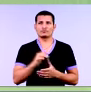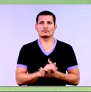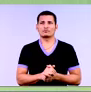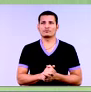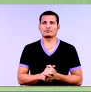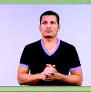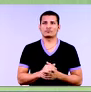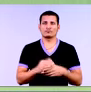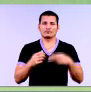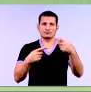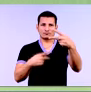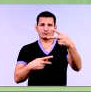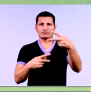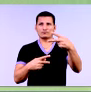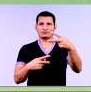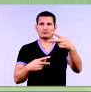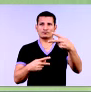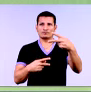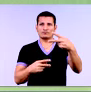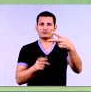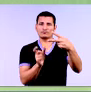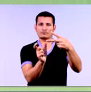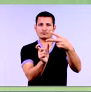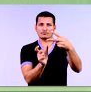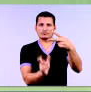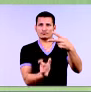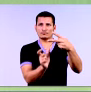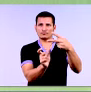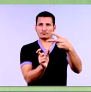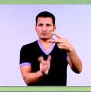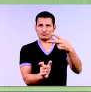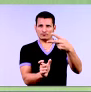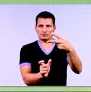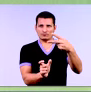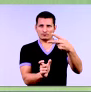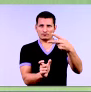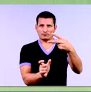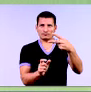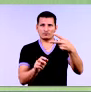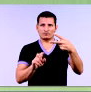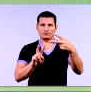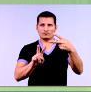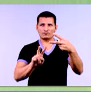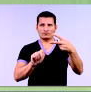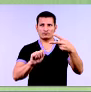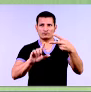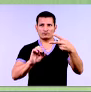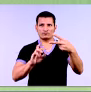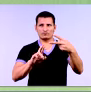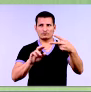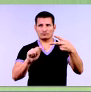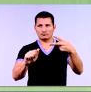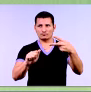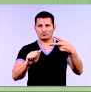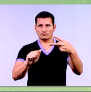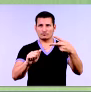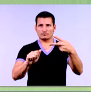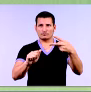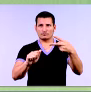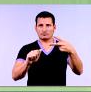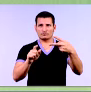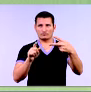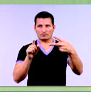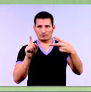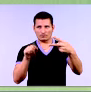variáveis que vão nos nortear neste exemplo. A variável valor A, que é